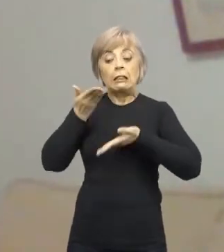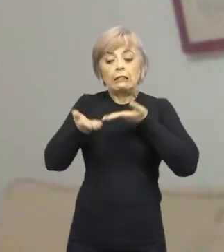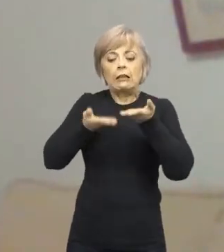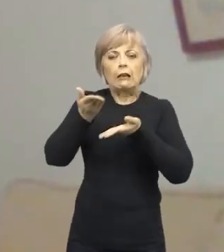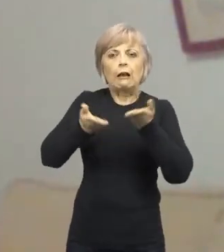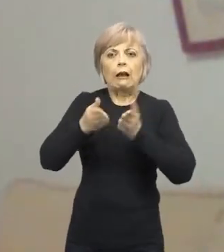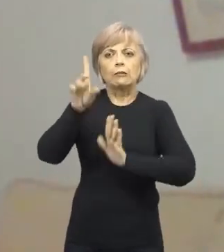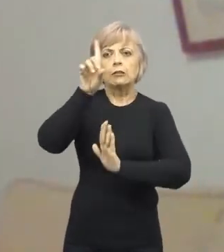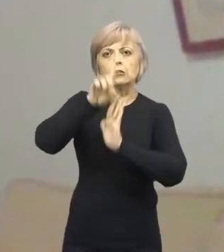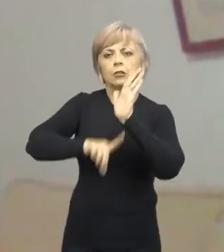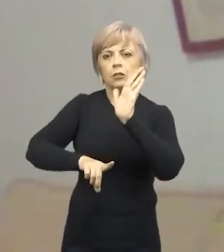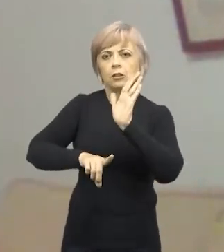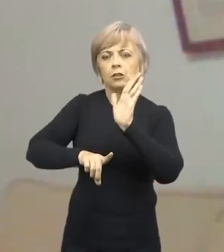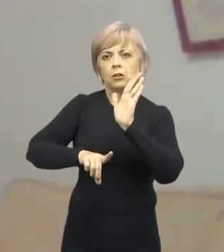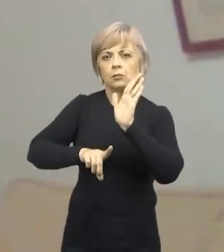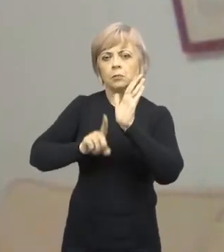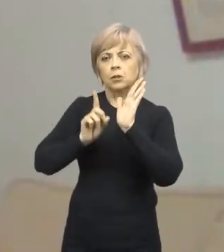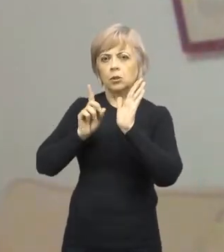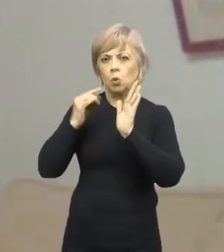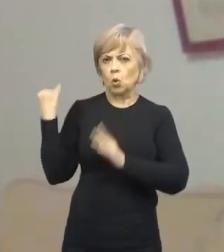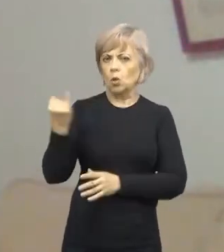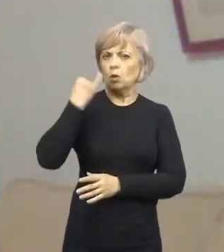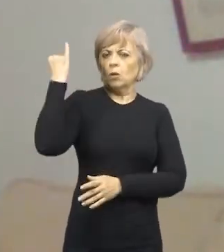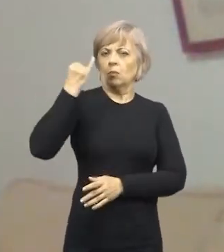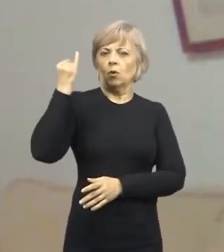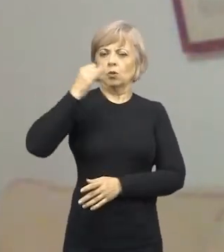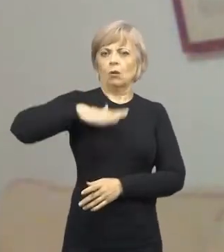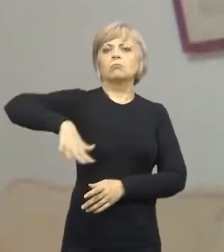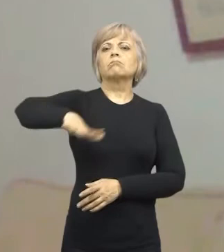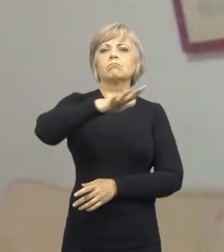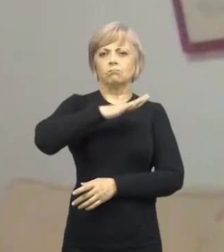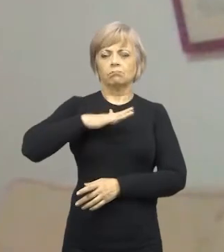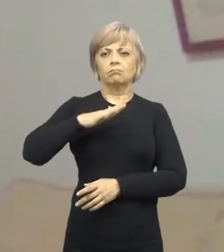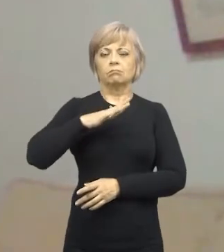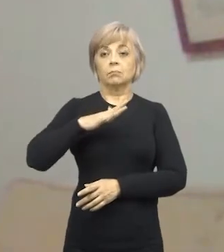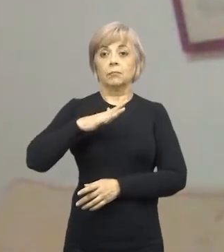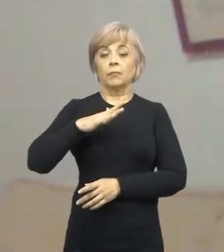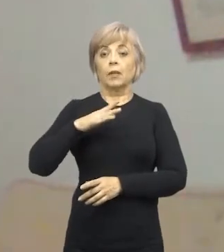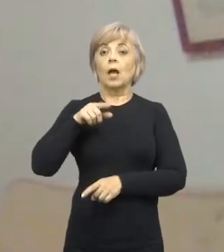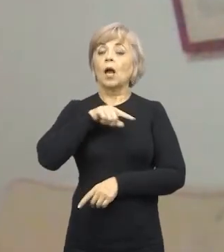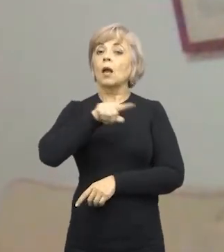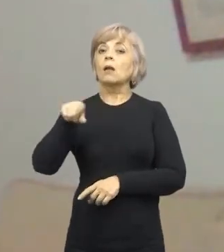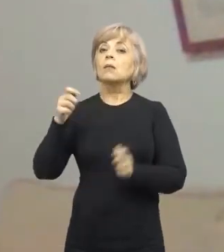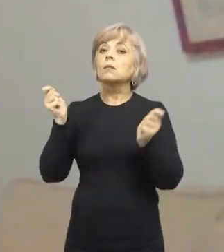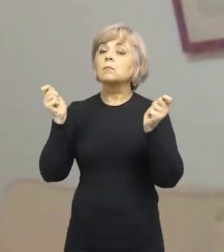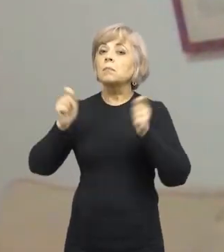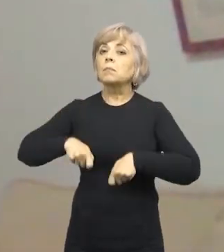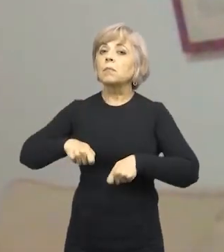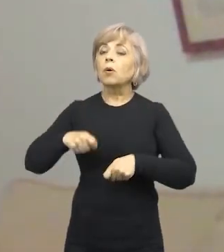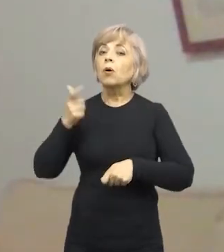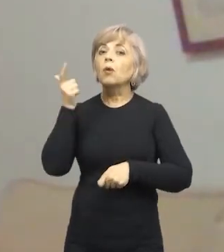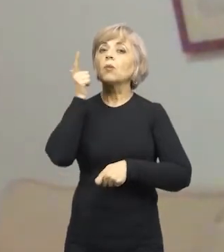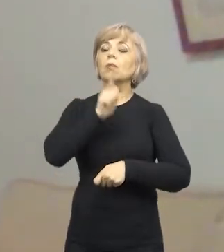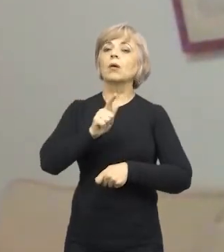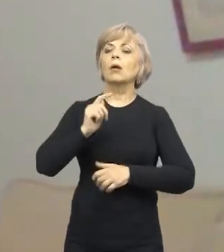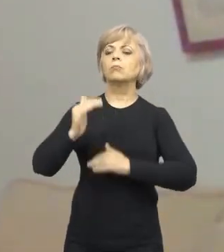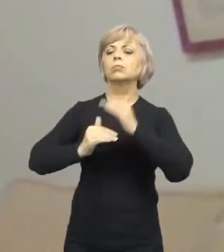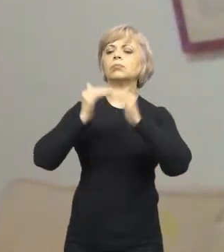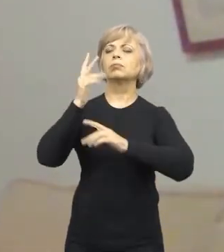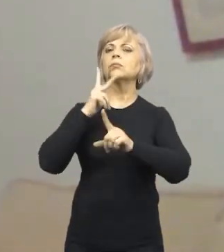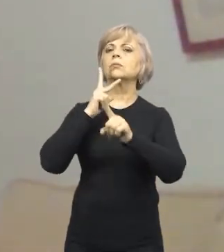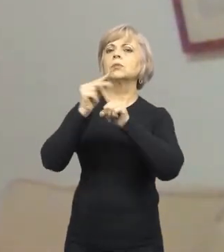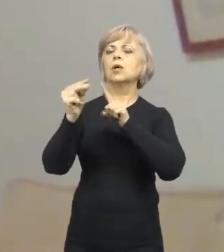de direitos extremamente relevantes para a população, elas possam alcançar sucesso